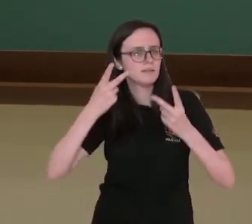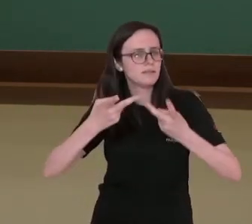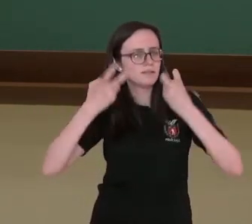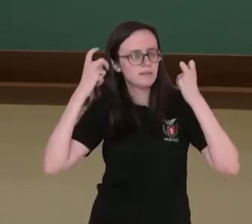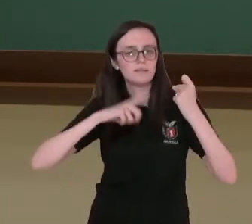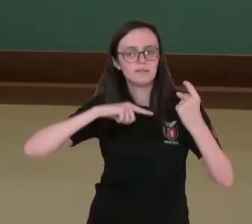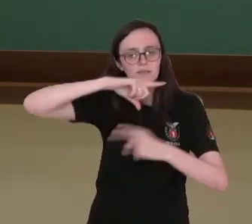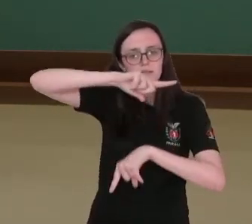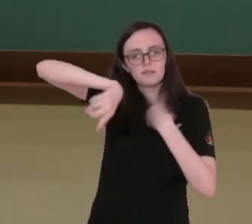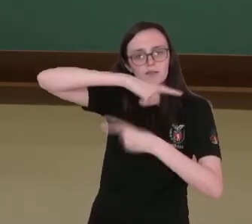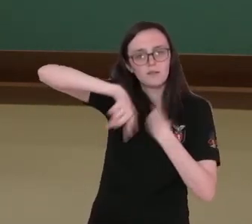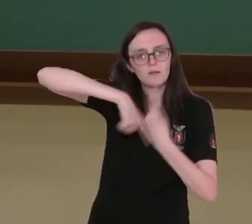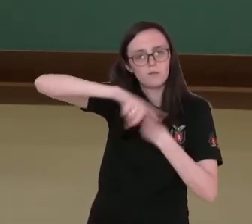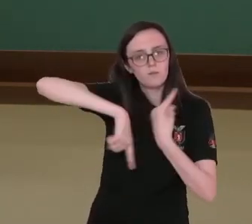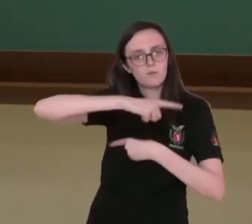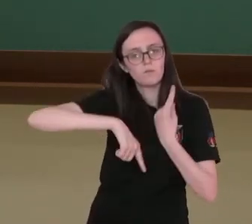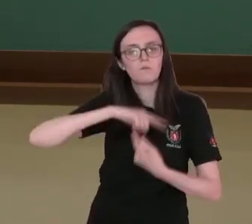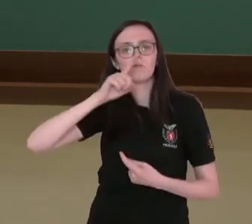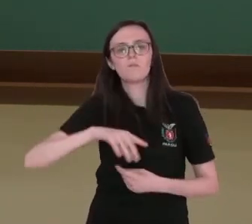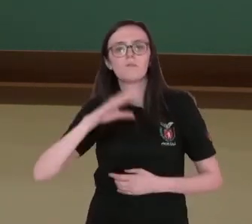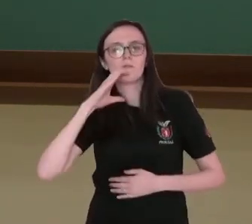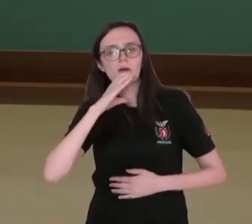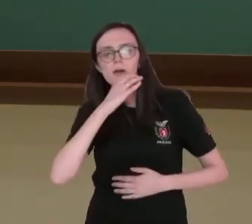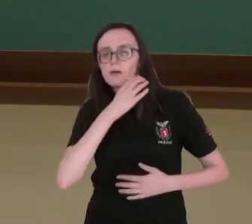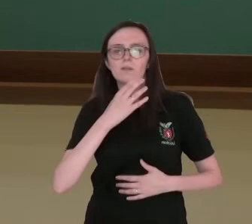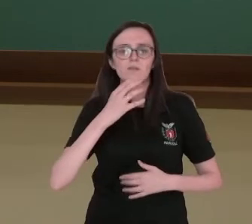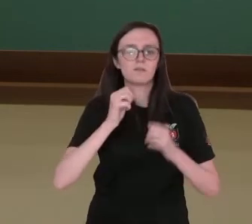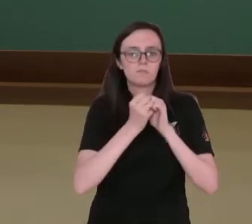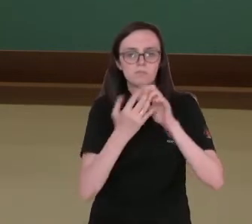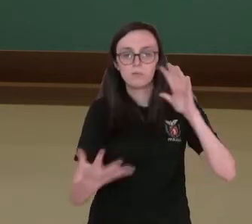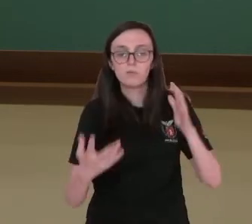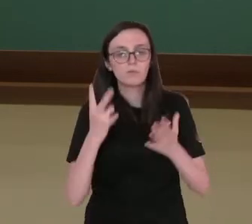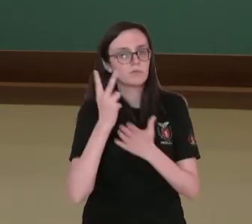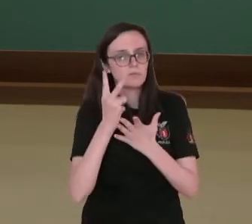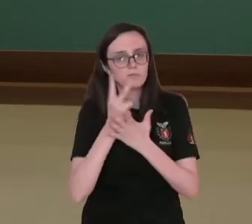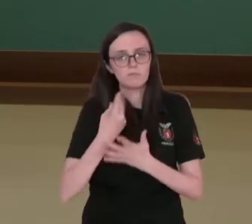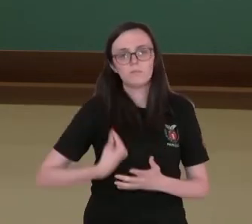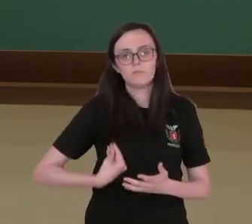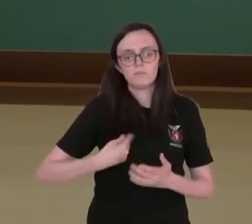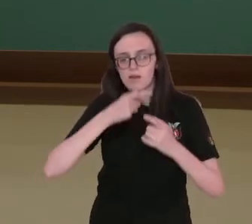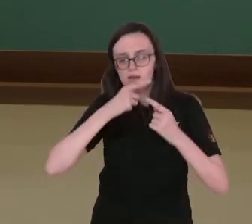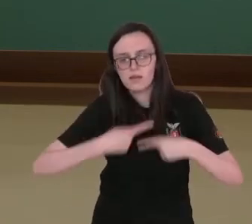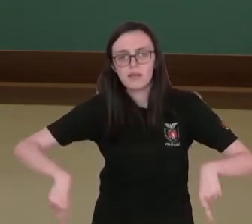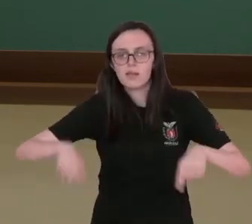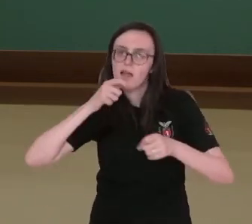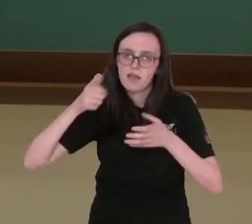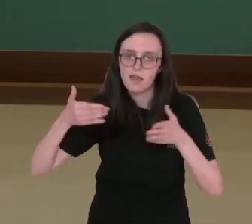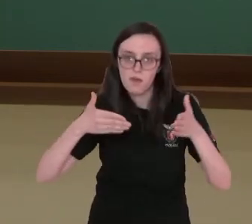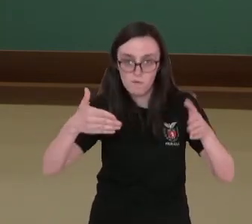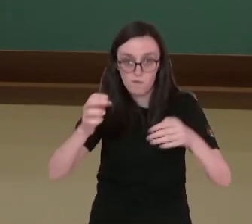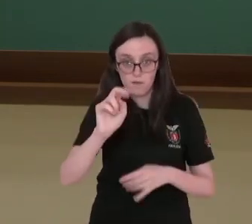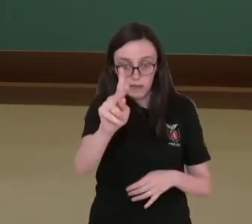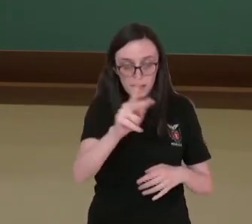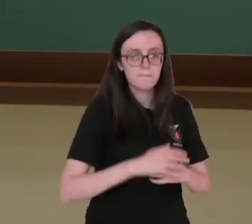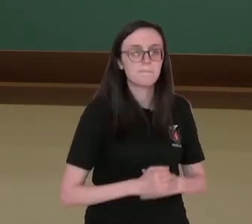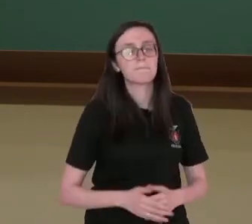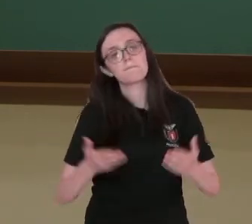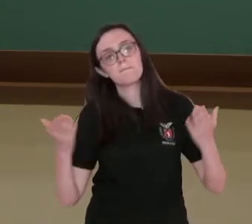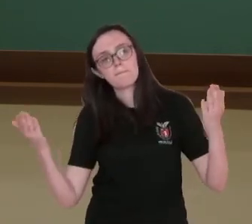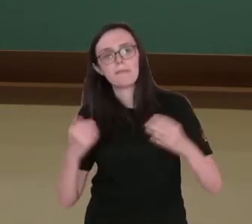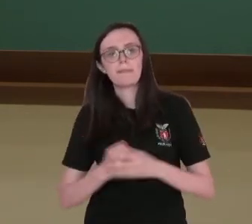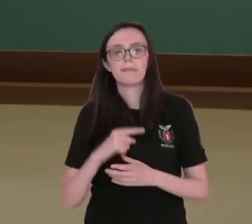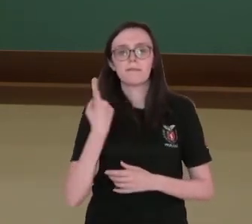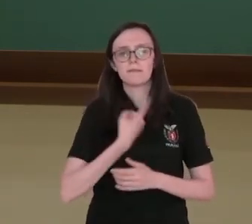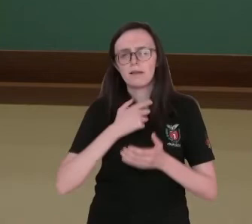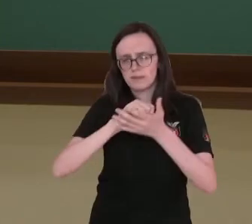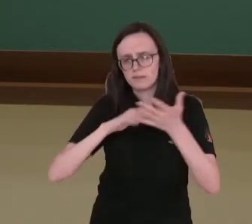usinas termonucleares ou a usina nuclear, elas sempre estão perto de lagos ou de rios. Beleza? Pessoal, então assim, vamos fazer